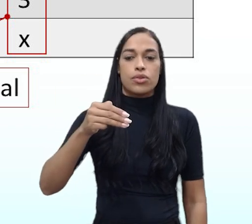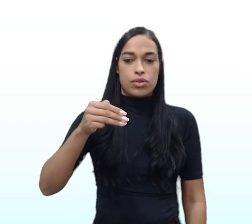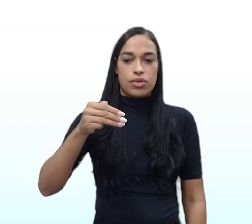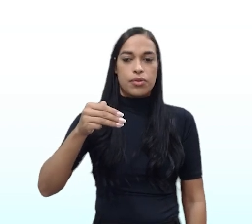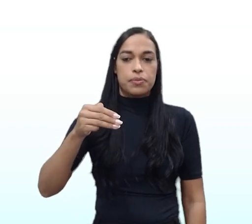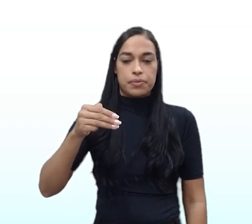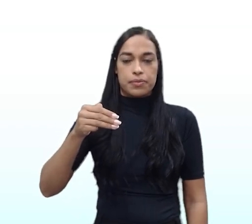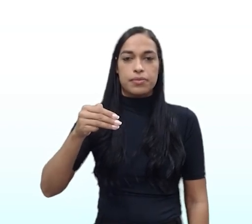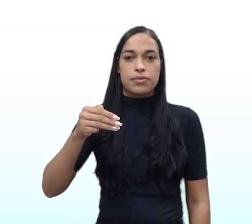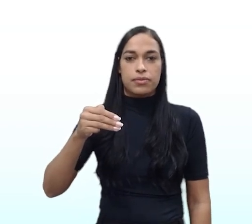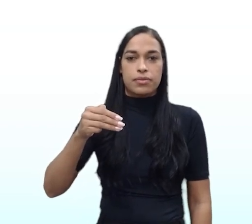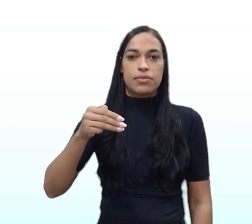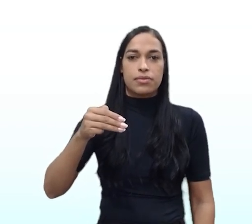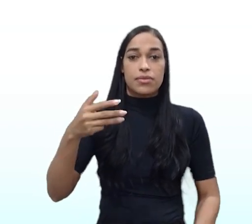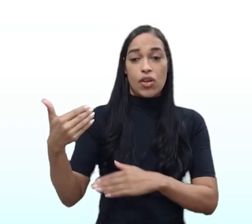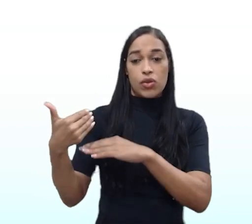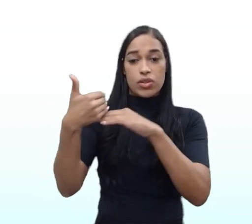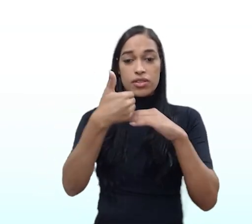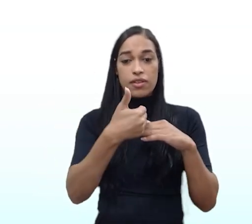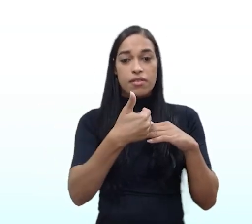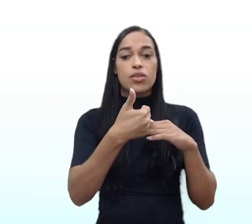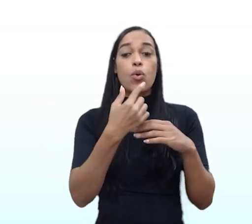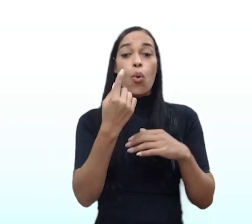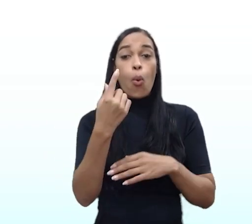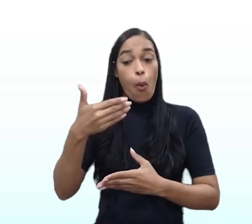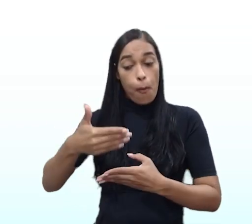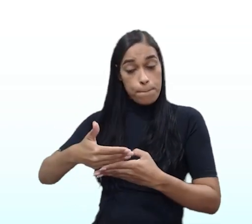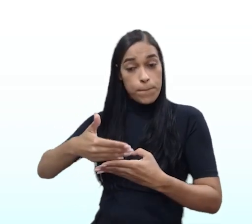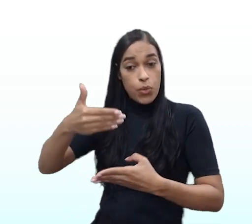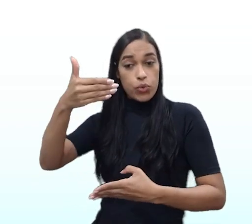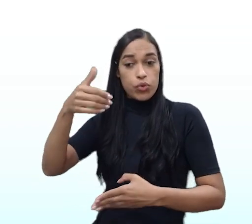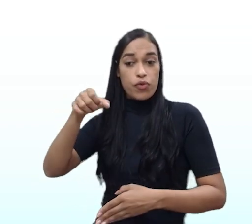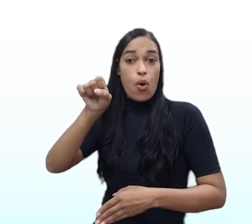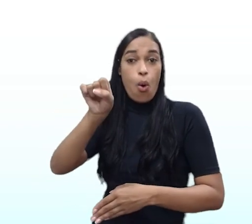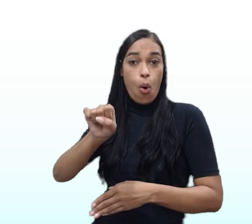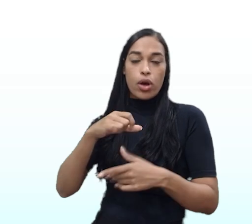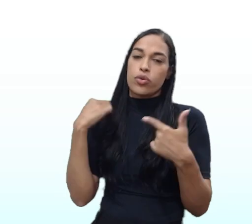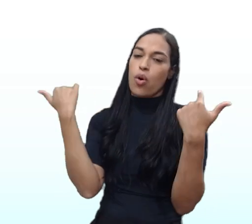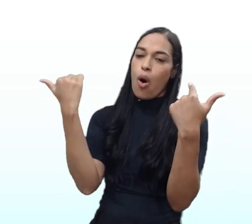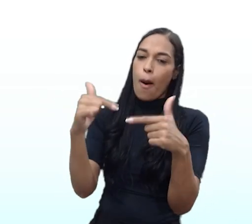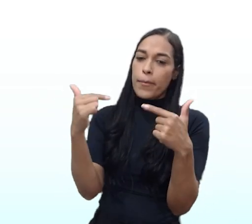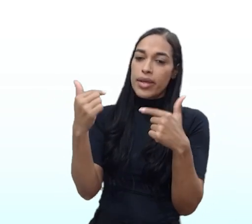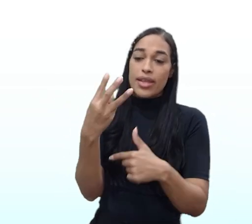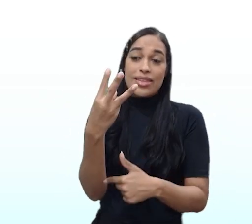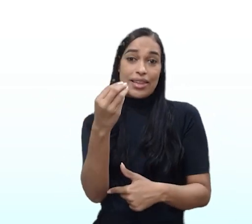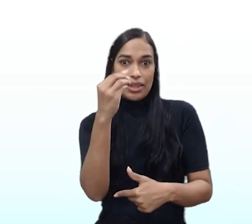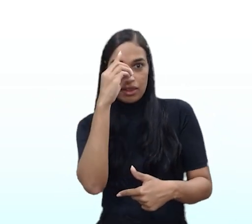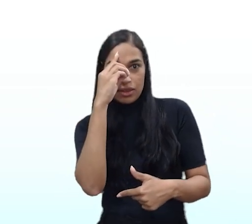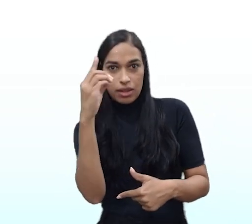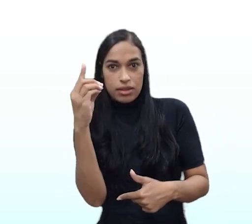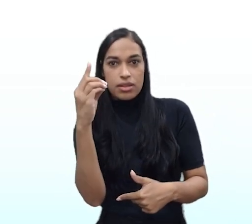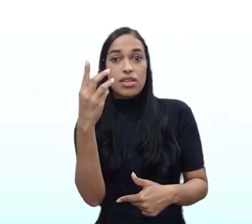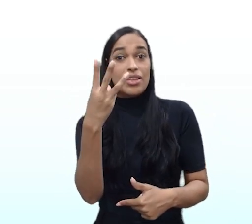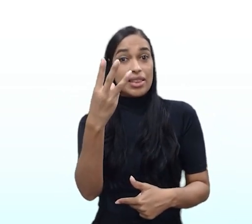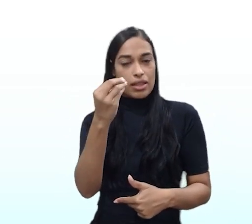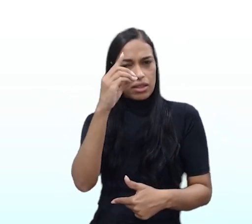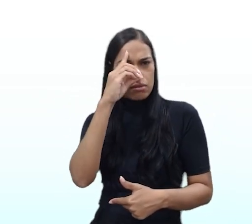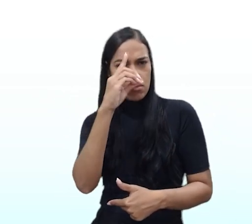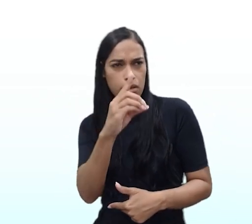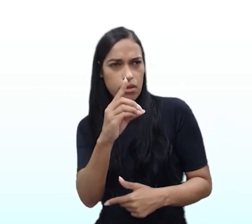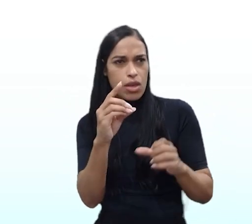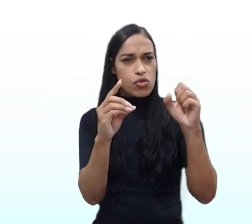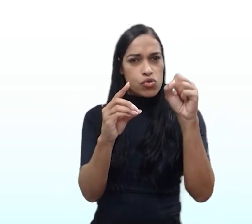quadrados. Então, vamos nessa aí, na nossa videoaula. Um muro foi construído por 8 operários em 30 dias. Se